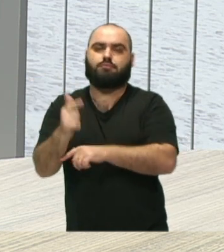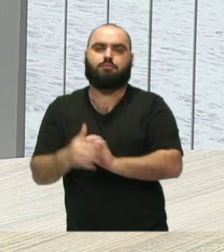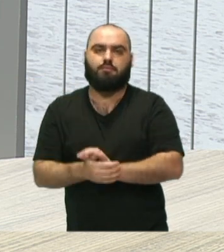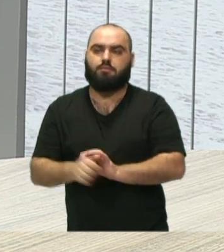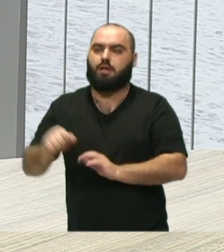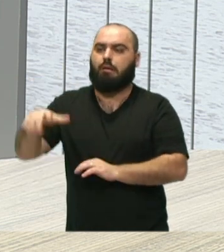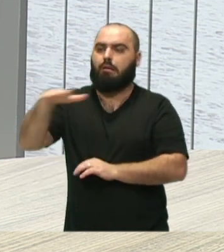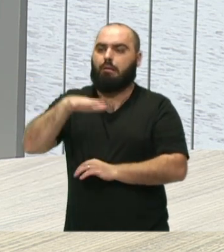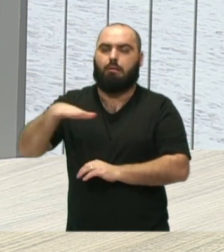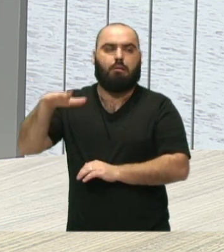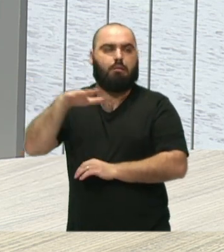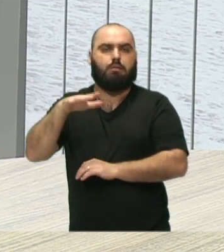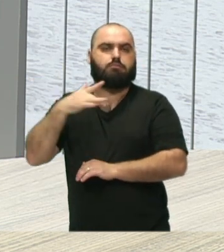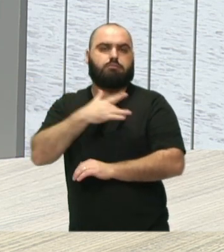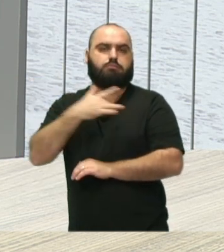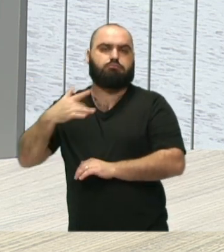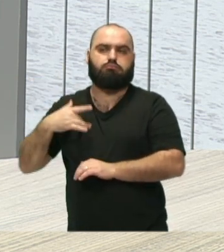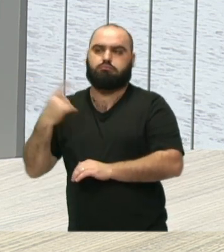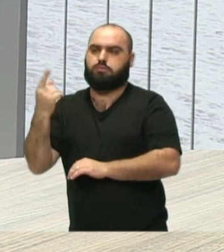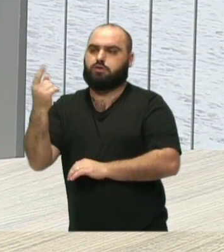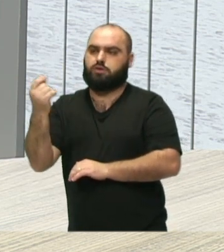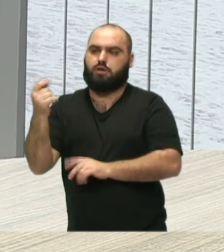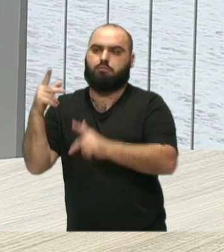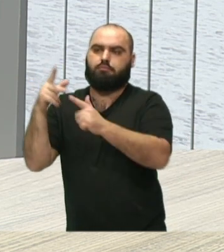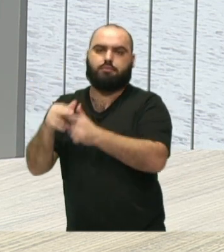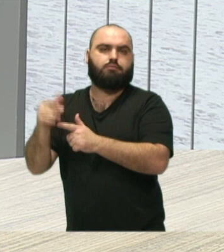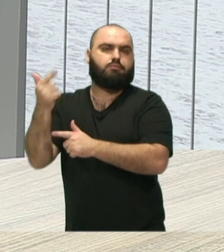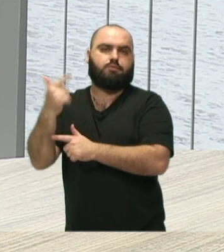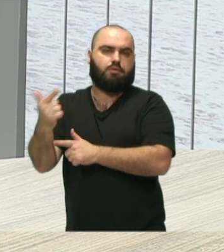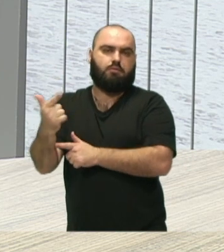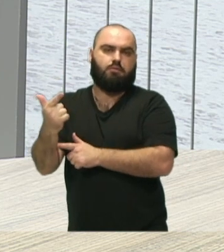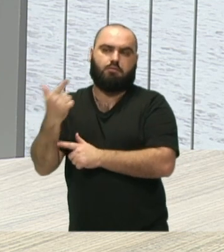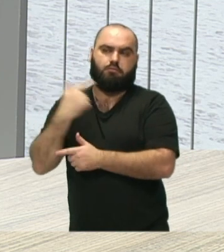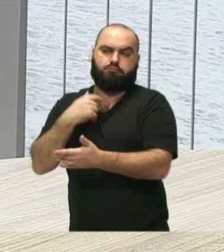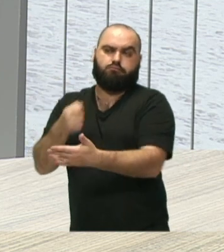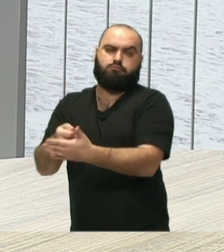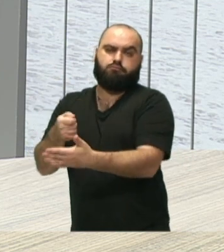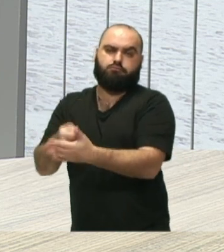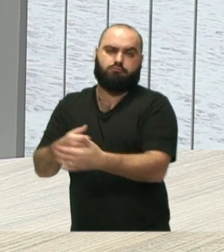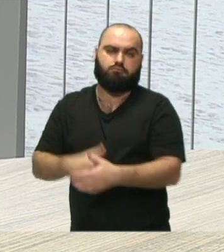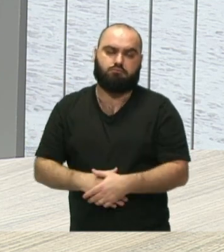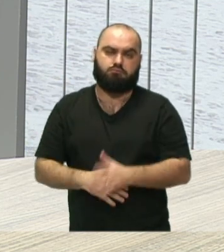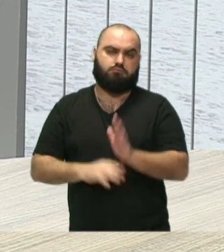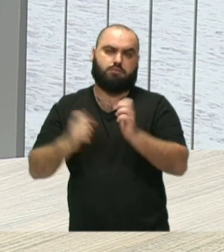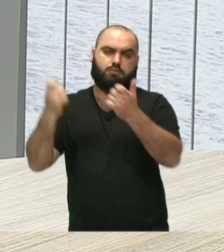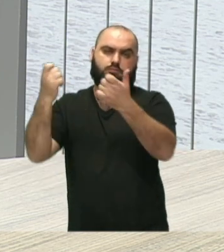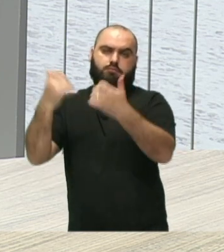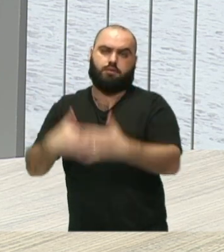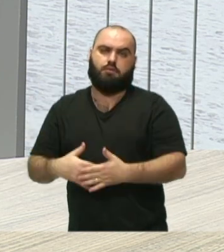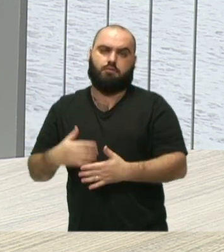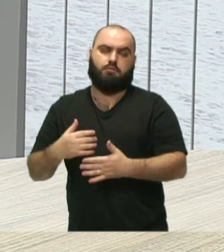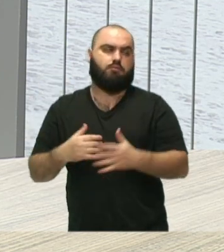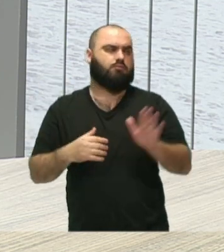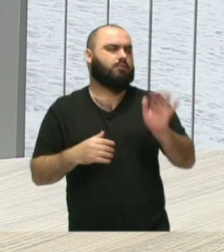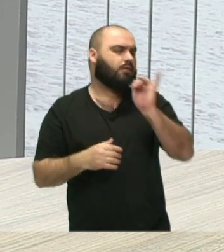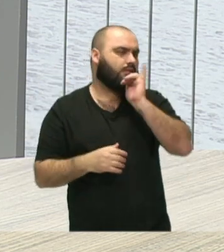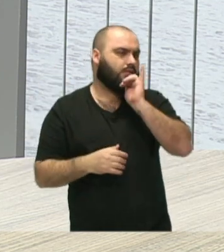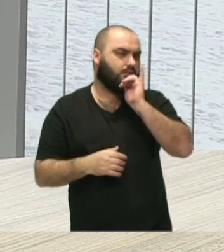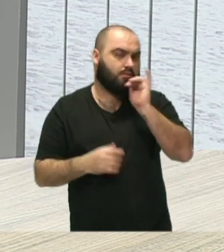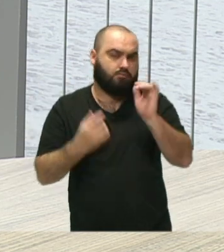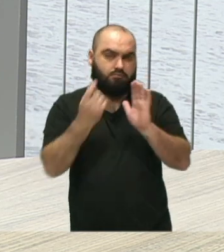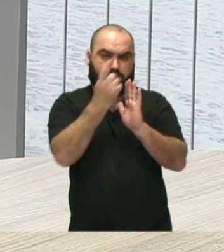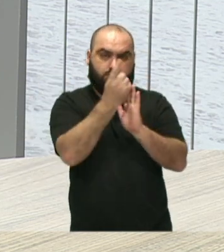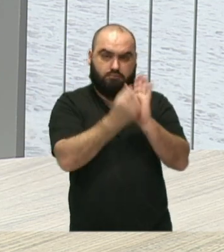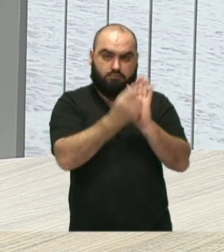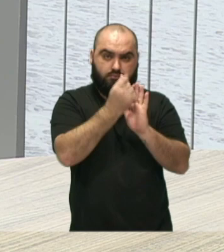quebra de recurso não necessariamente são cumpridas. E eu nem vou aqui questionar a capacidade de gestores... Você diz de colocar no